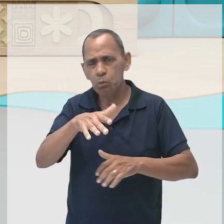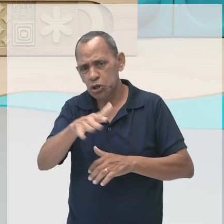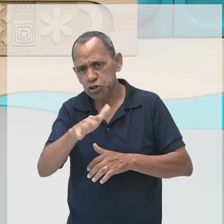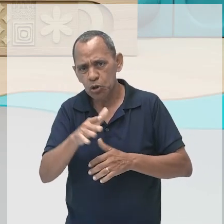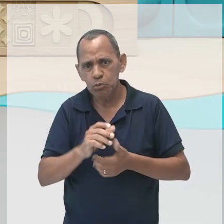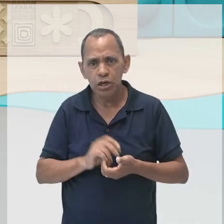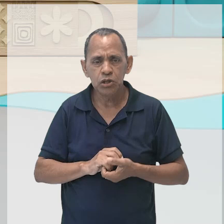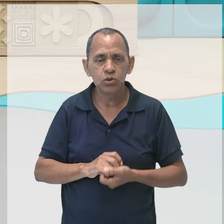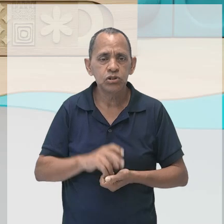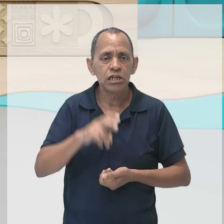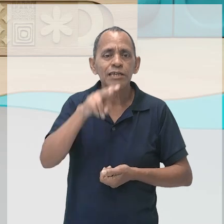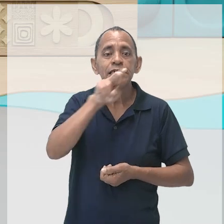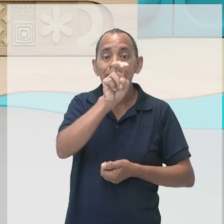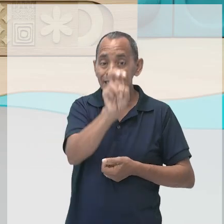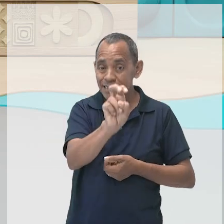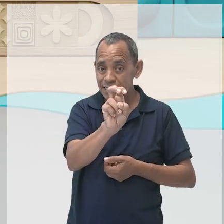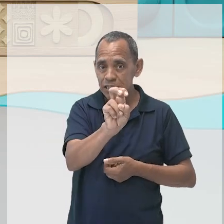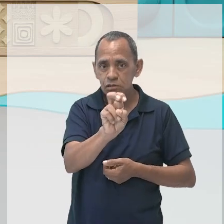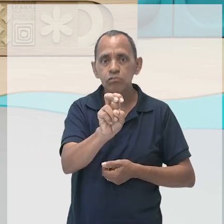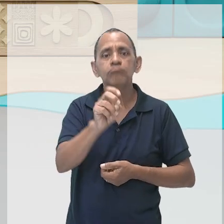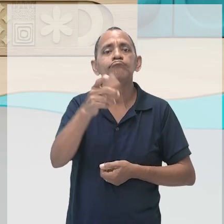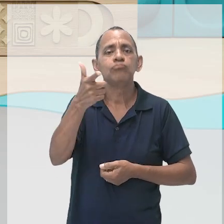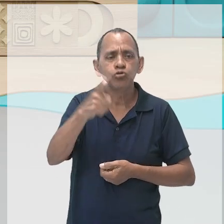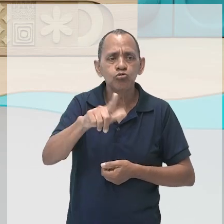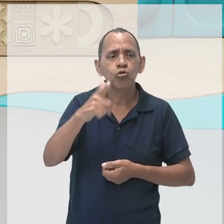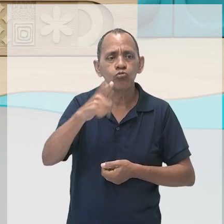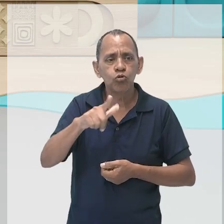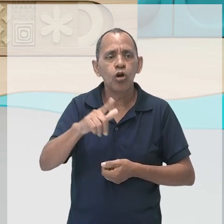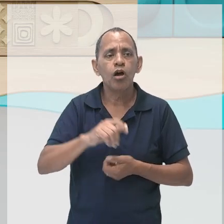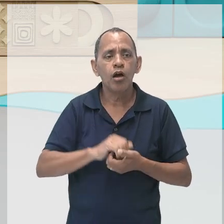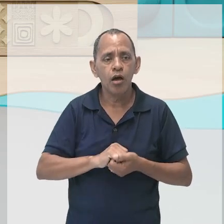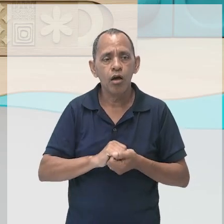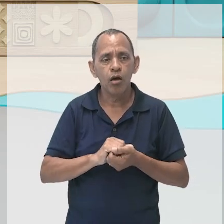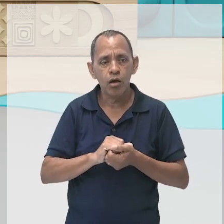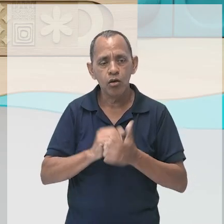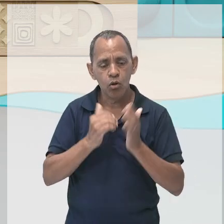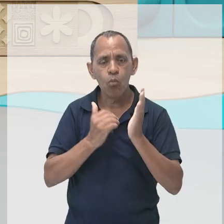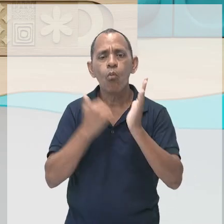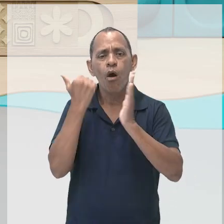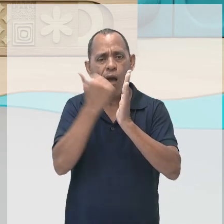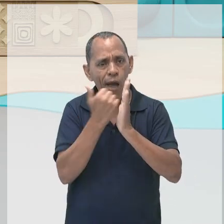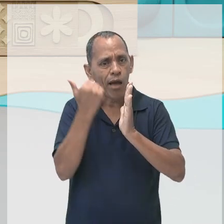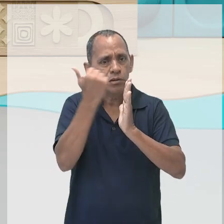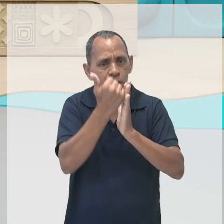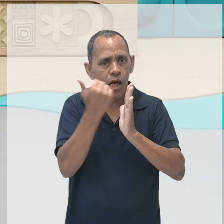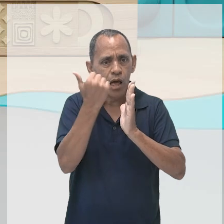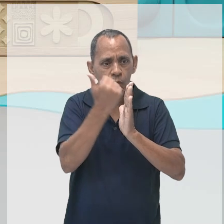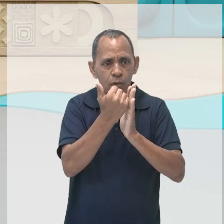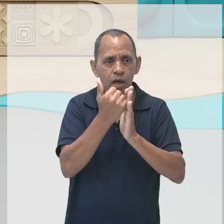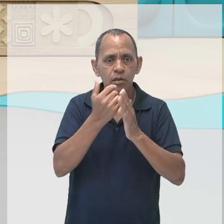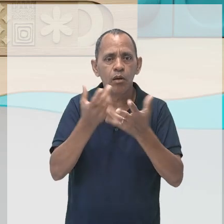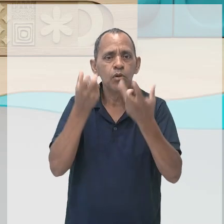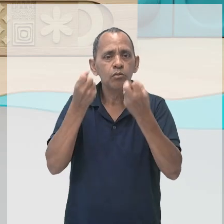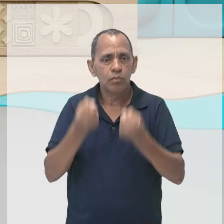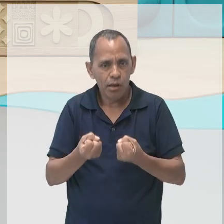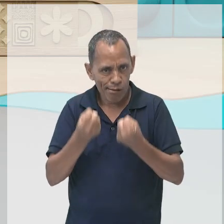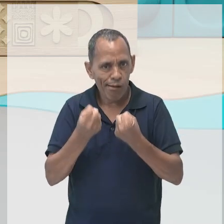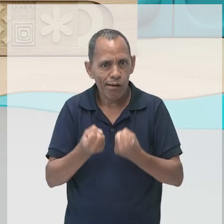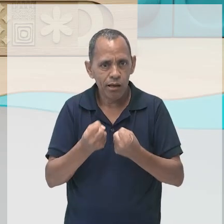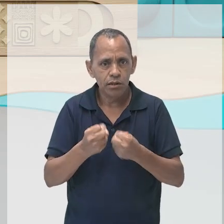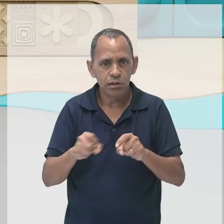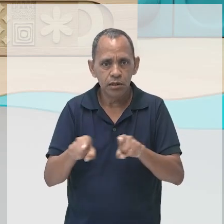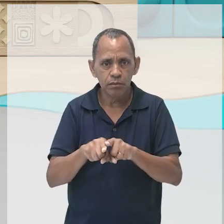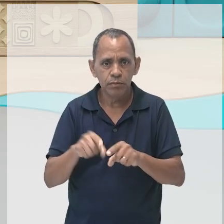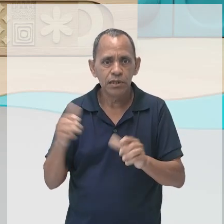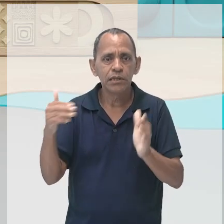15 repetições, com uma carga gradual, testando os limites ou executando os movimentos até a falha